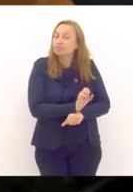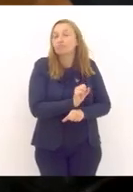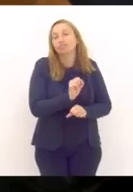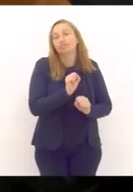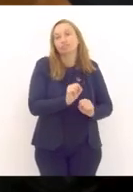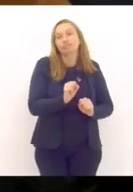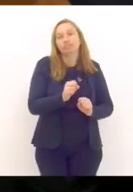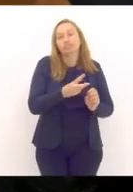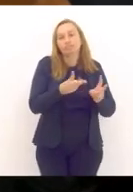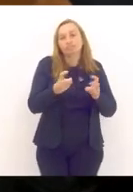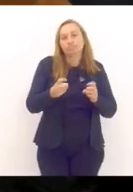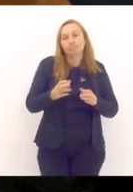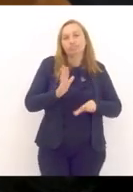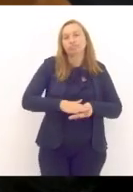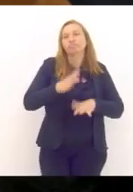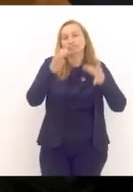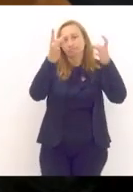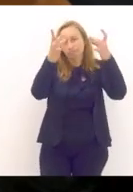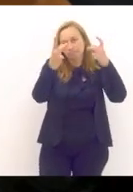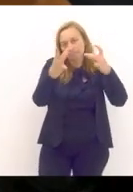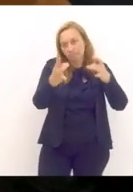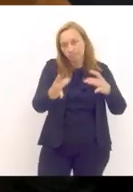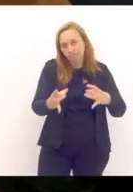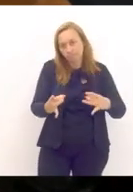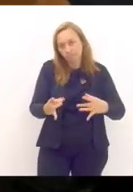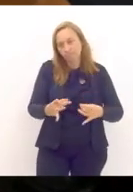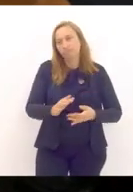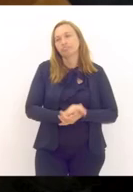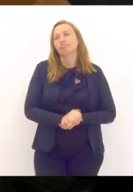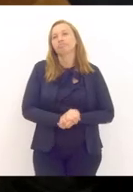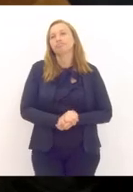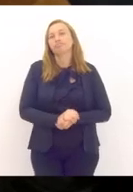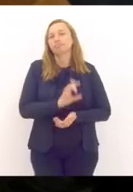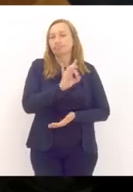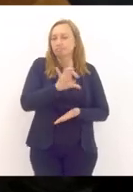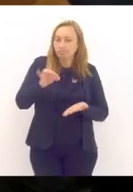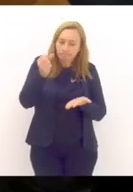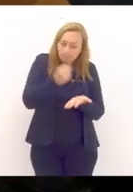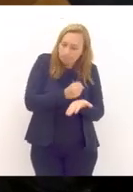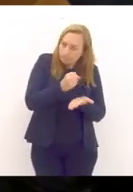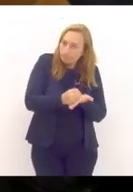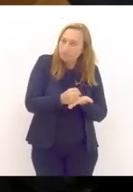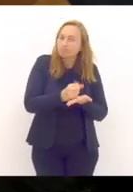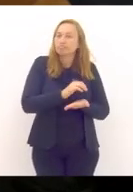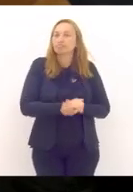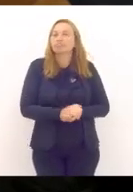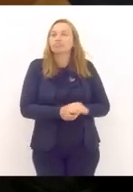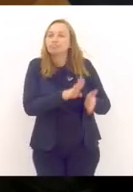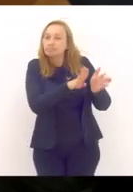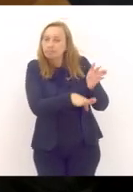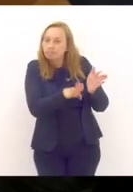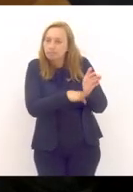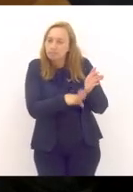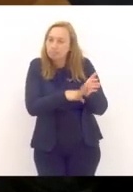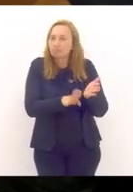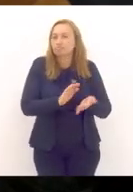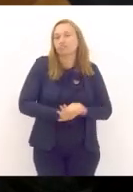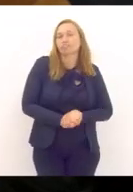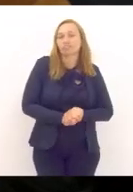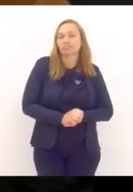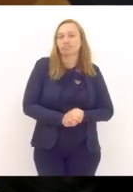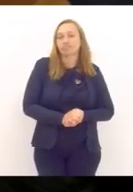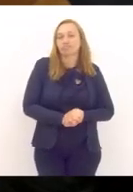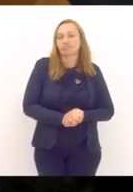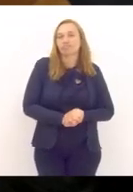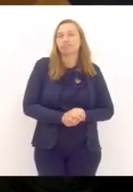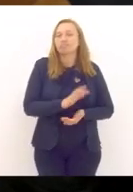mais detalhadamente, né, cada contrato existente, cada despesa realizada, e aí a gente vai